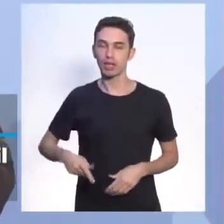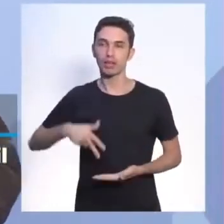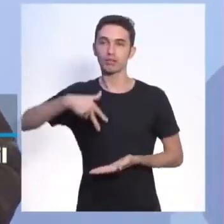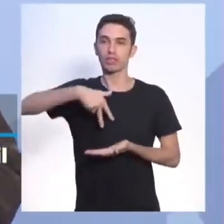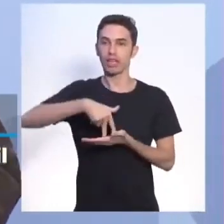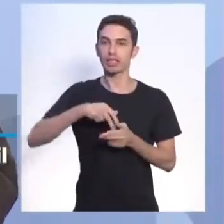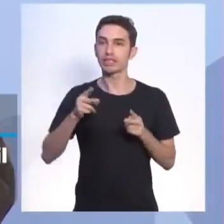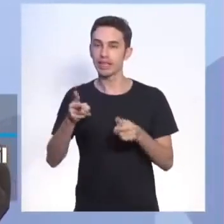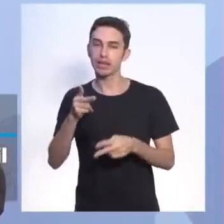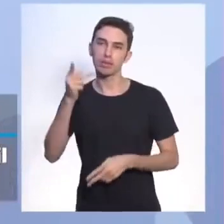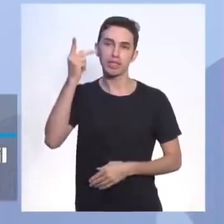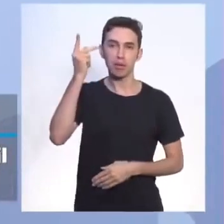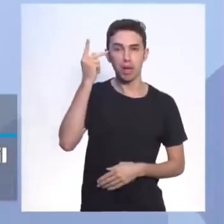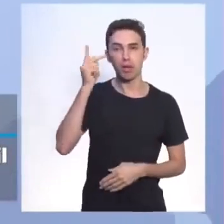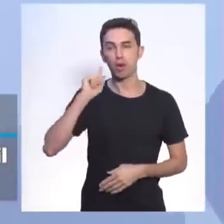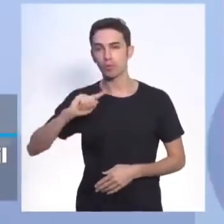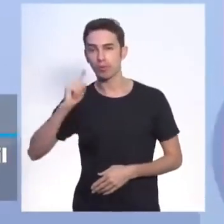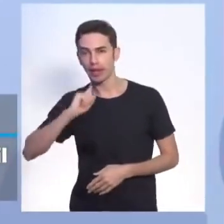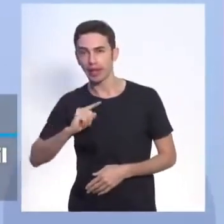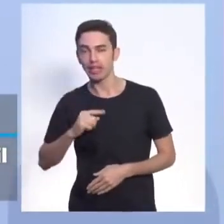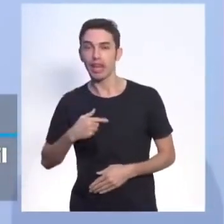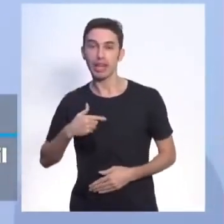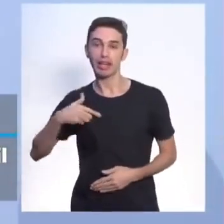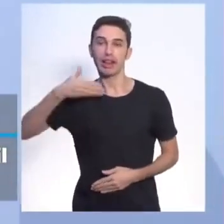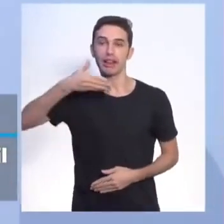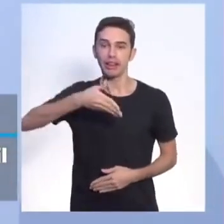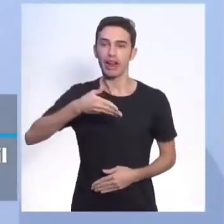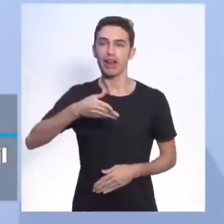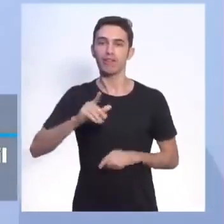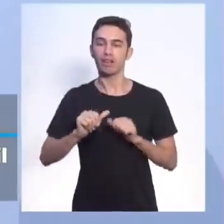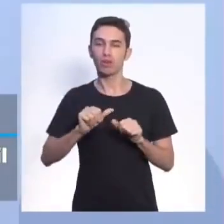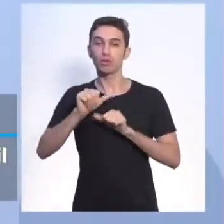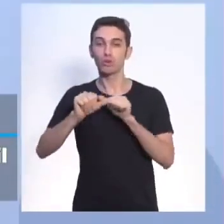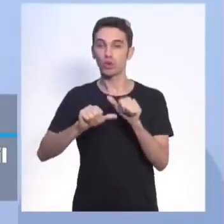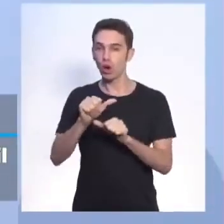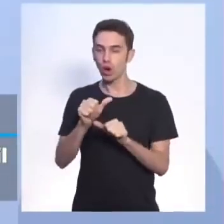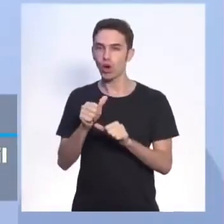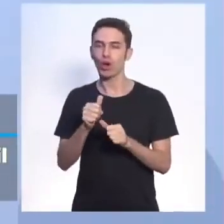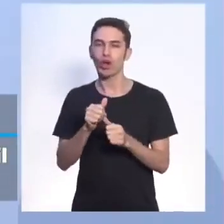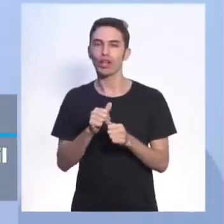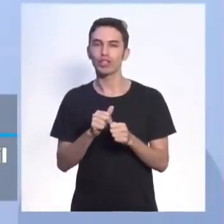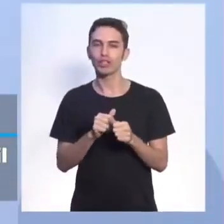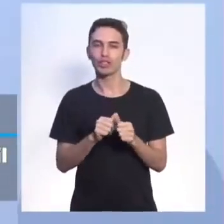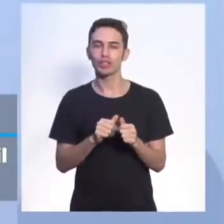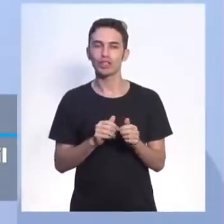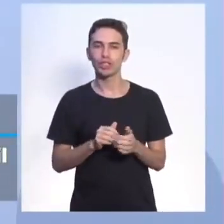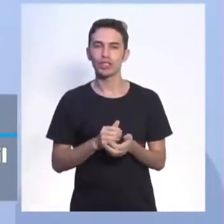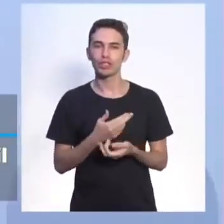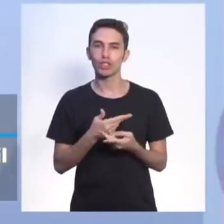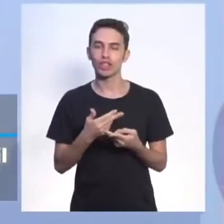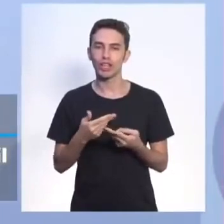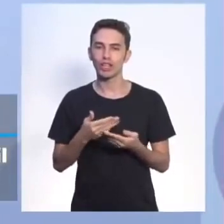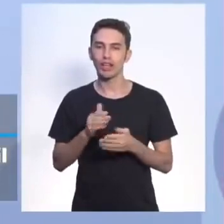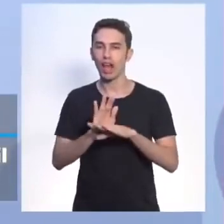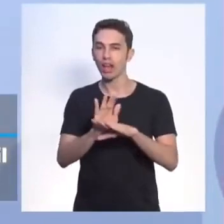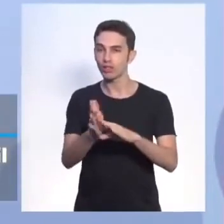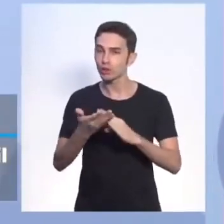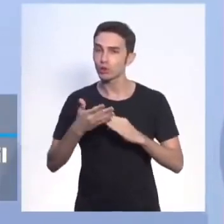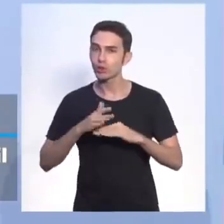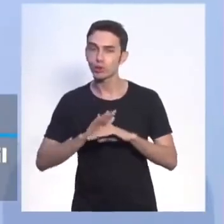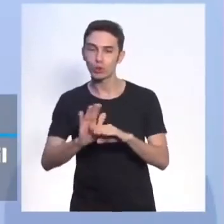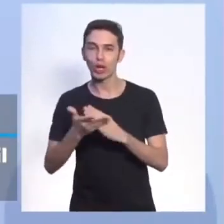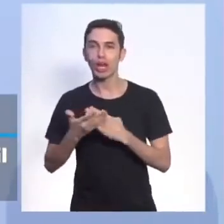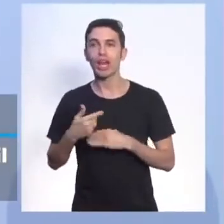São Paulo entrava aí com troca de favores com os governadores dos